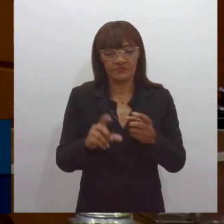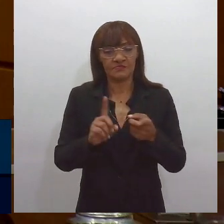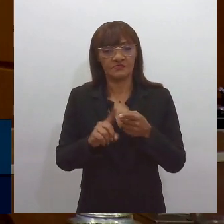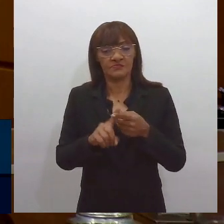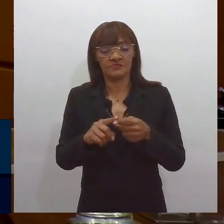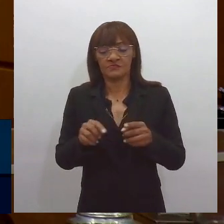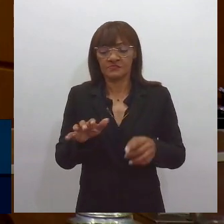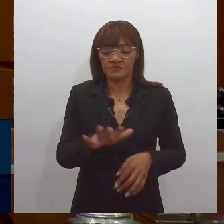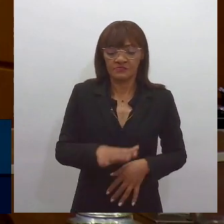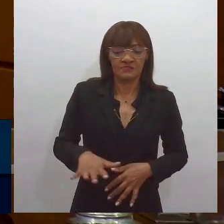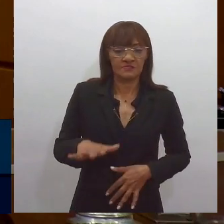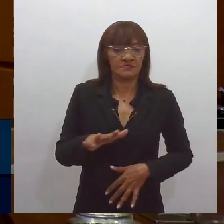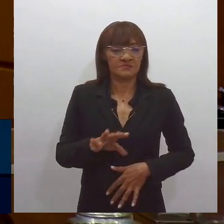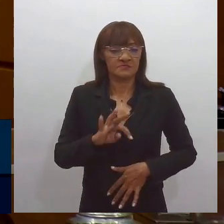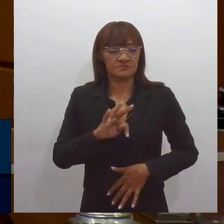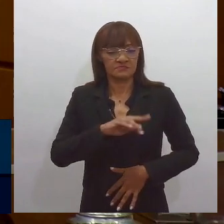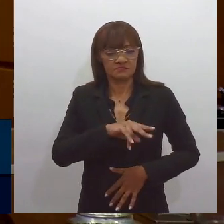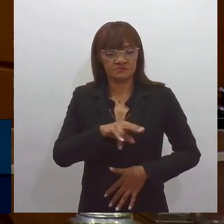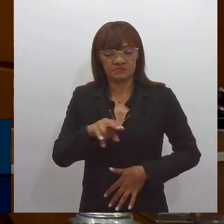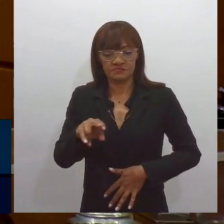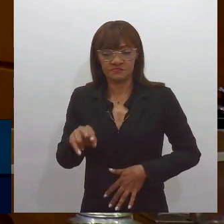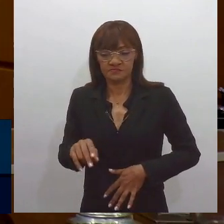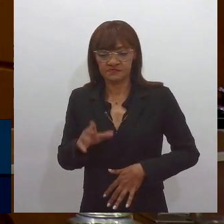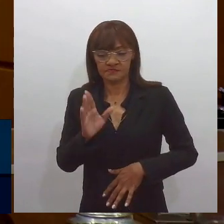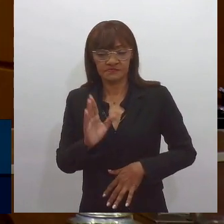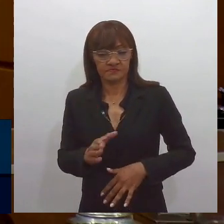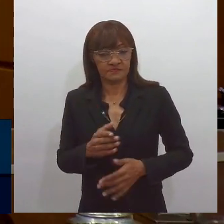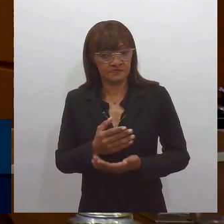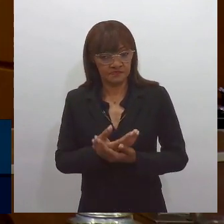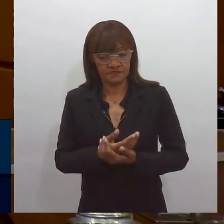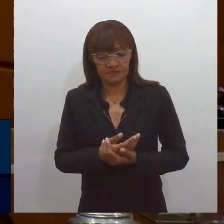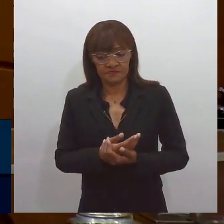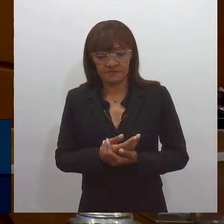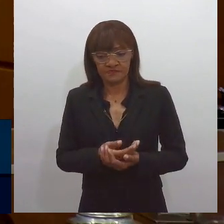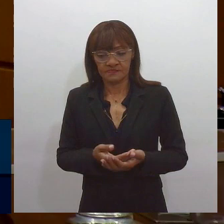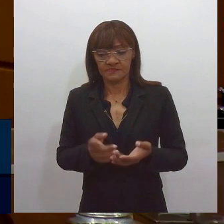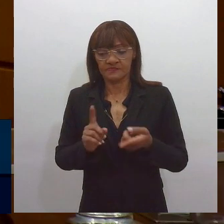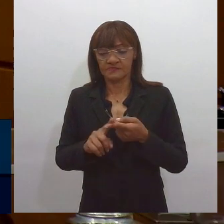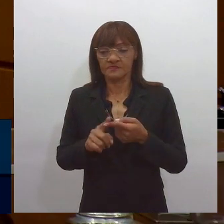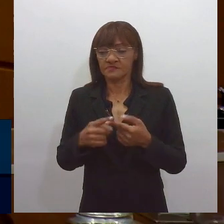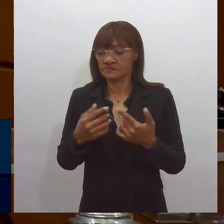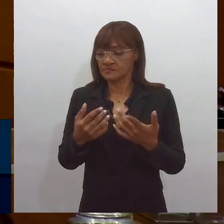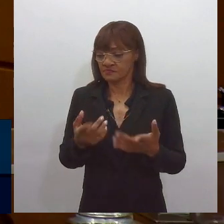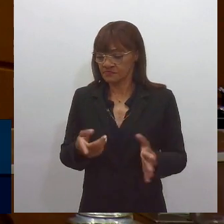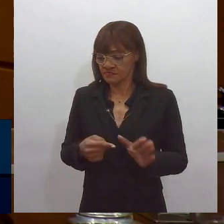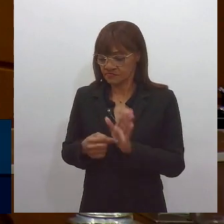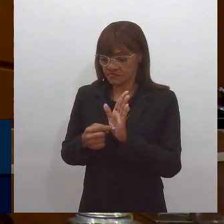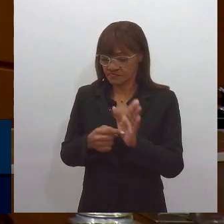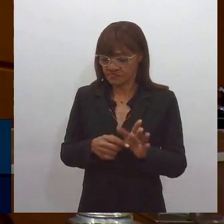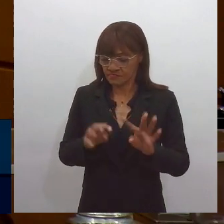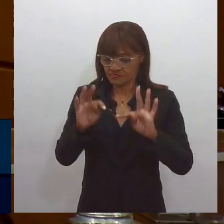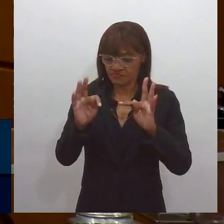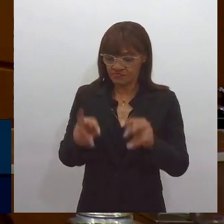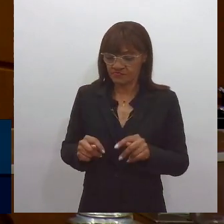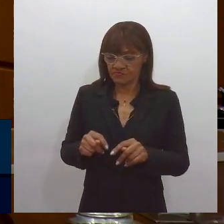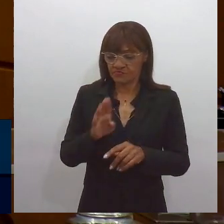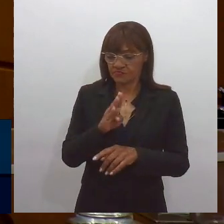taludes e erosões também tá fazendo todos esses serviços ao longo da BR101 e ao longo da